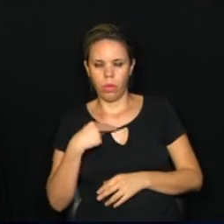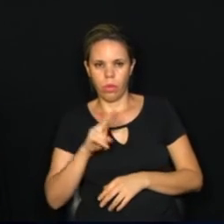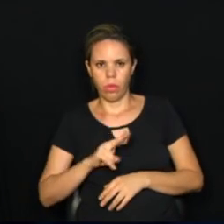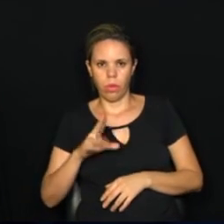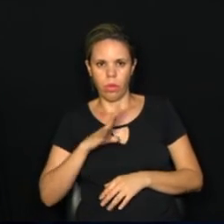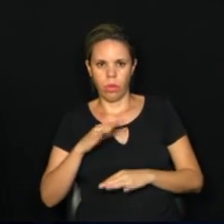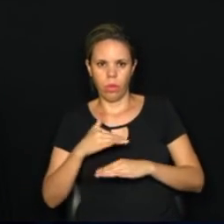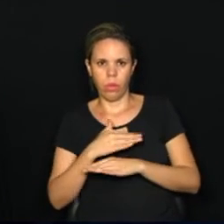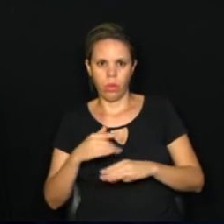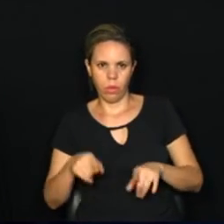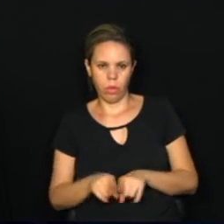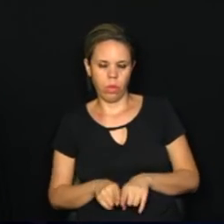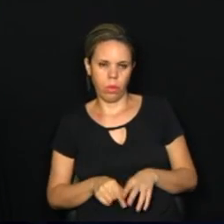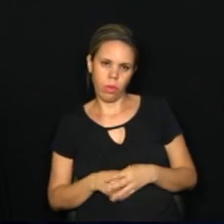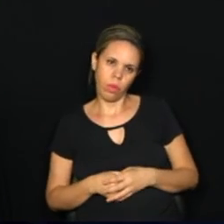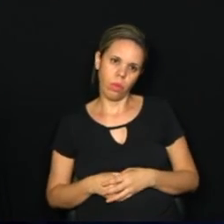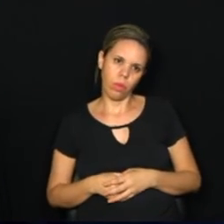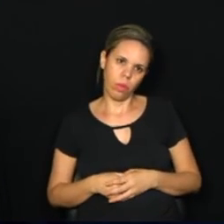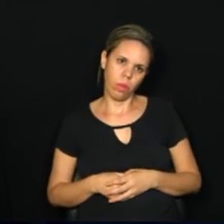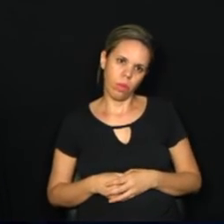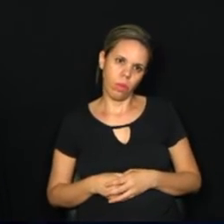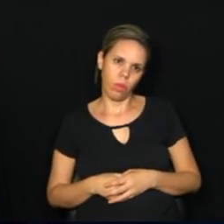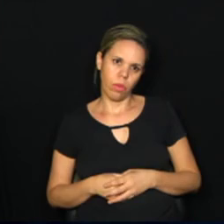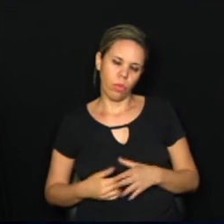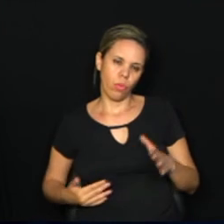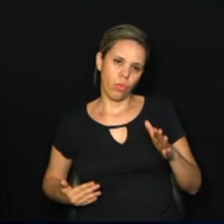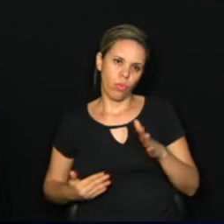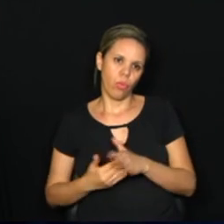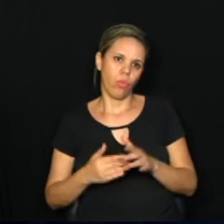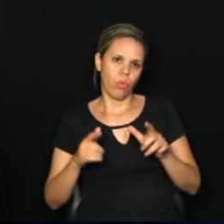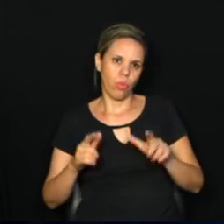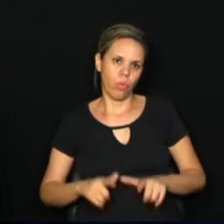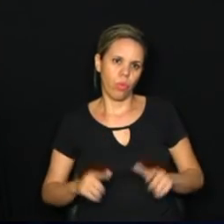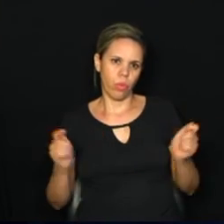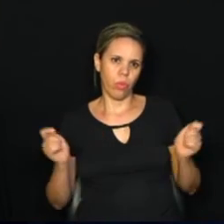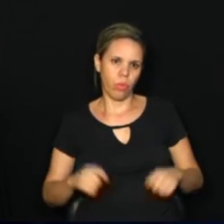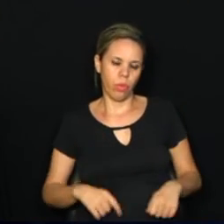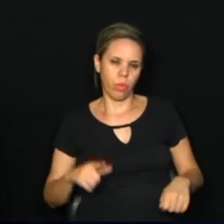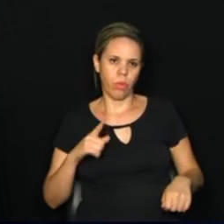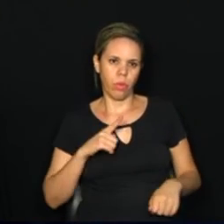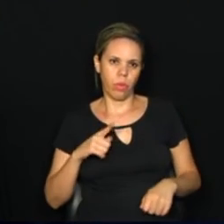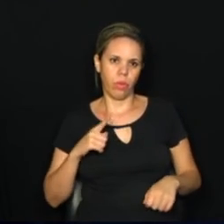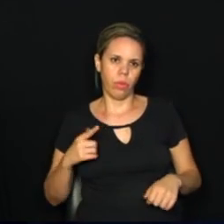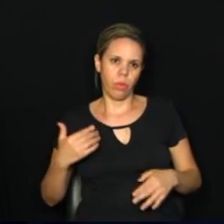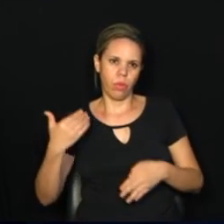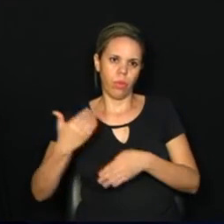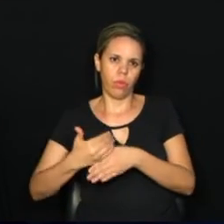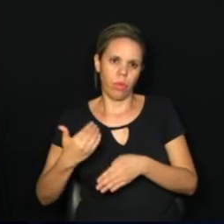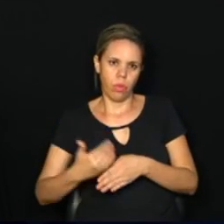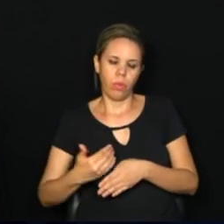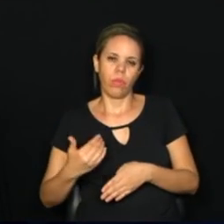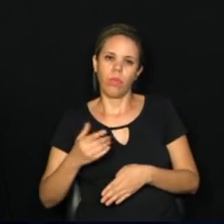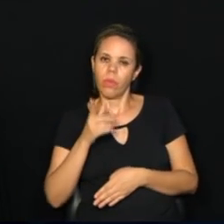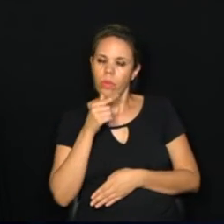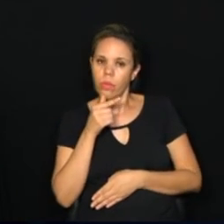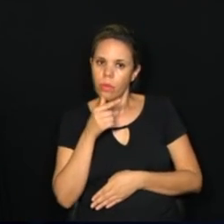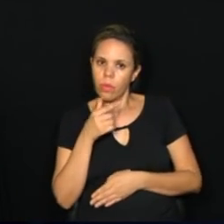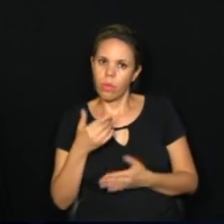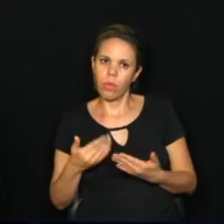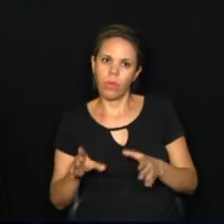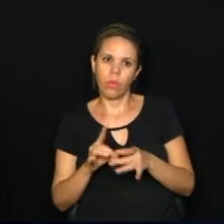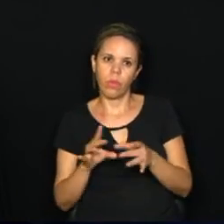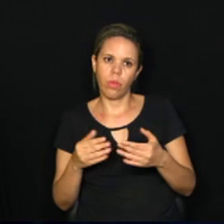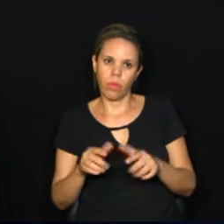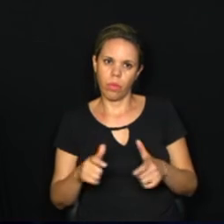dos leitos, esses seriam as últimas possibilidades de barramentos que permitiriam aí essa